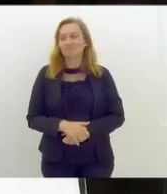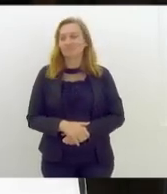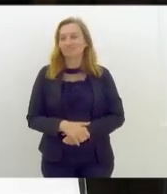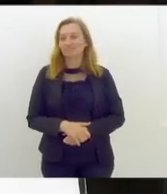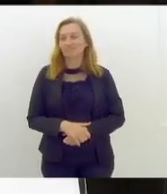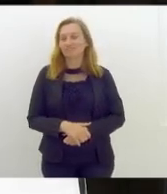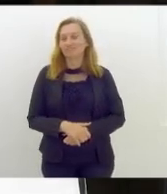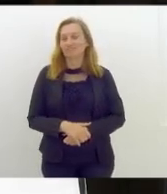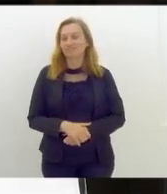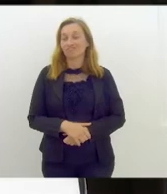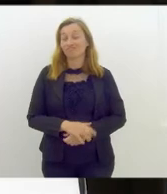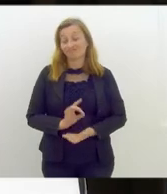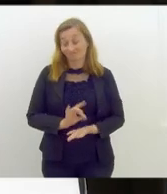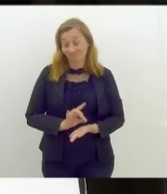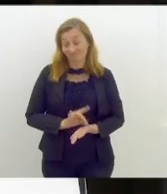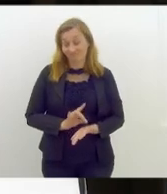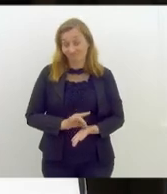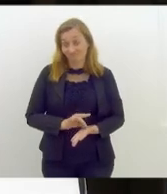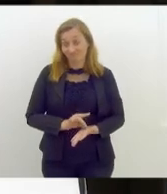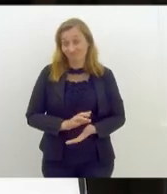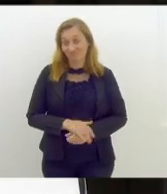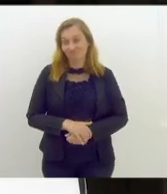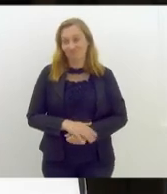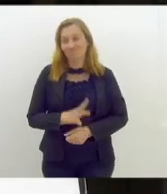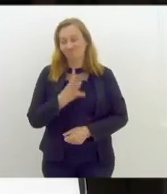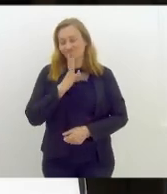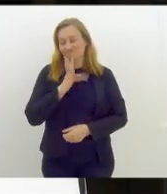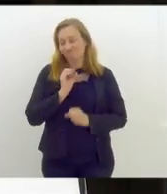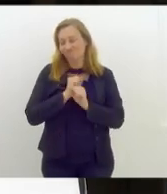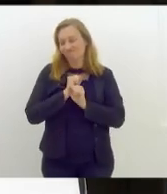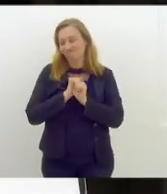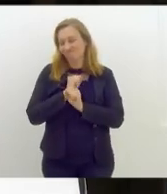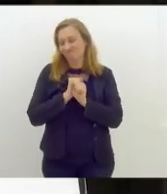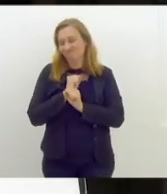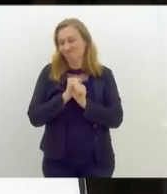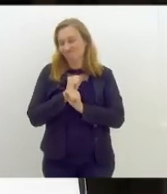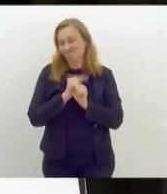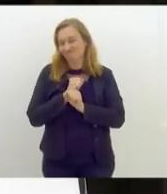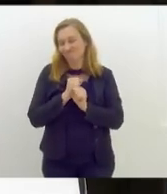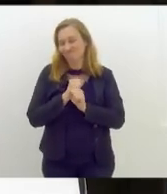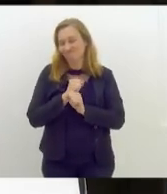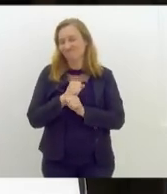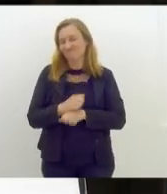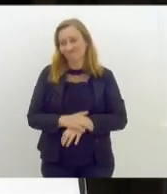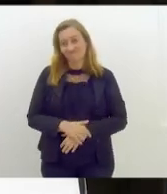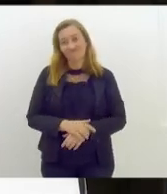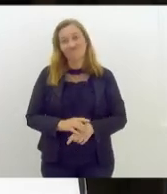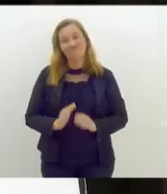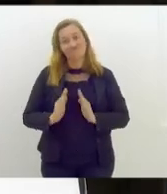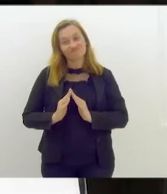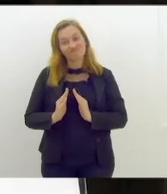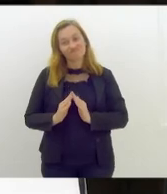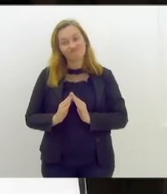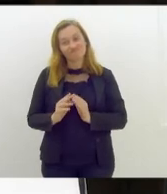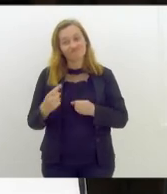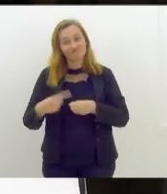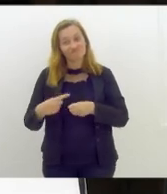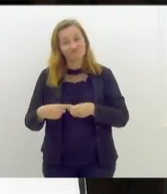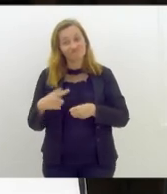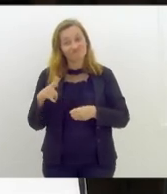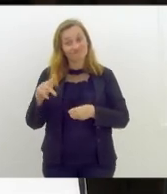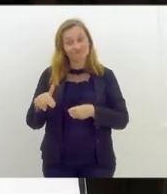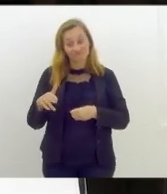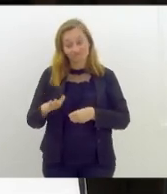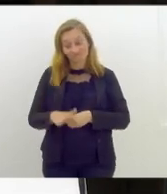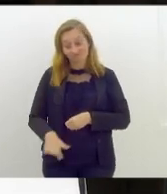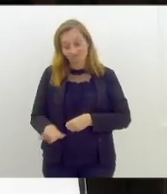Eu diria que, na verdade, nós nos conhecemos há muitos anos, né? Não foi na magistratura. Nós moramos no mesmo bairro desde criança,